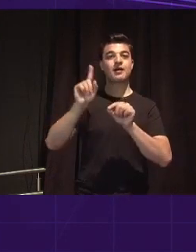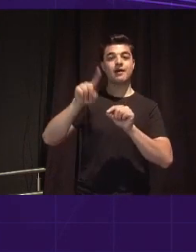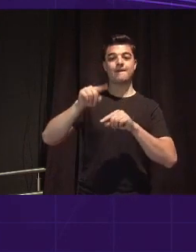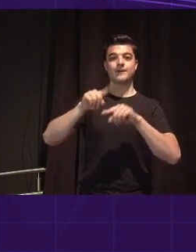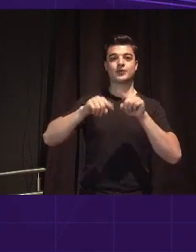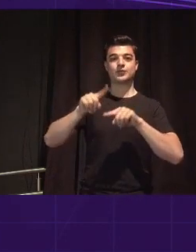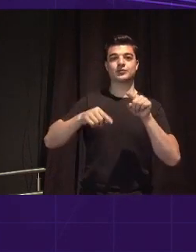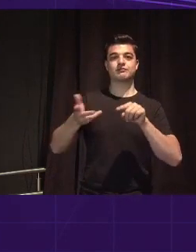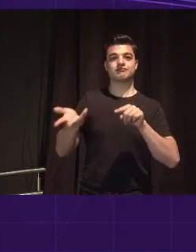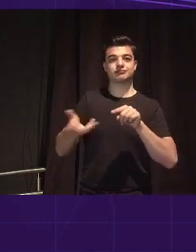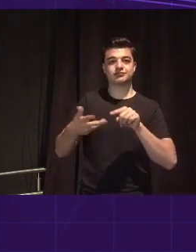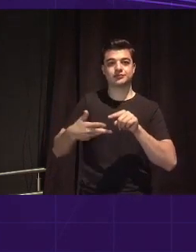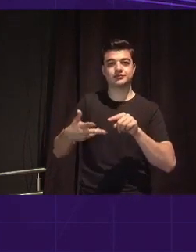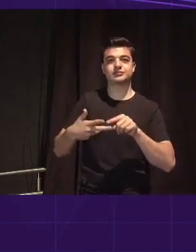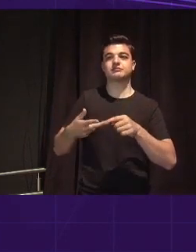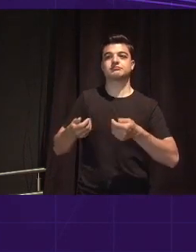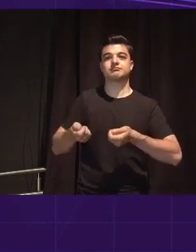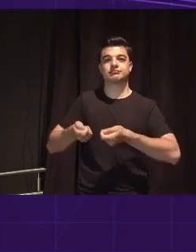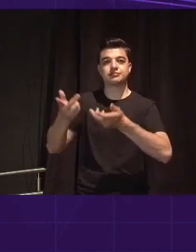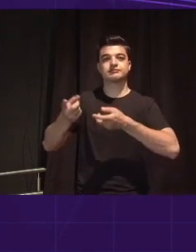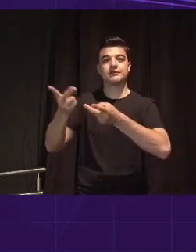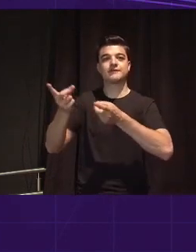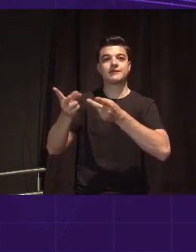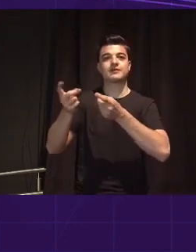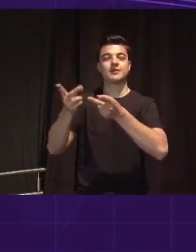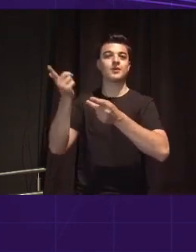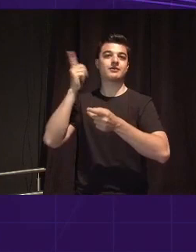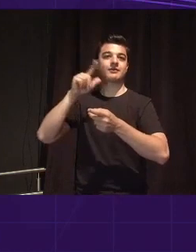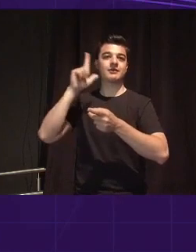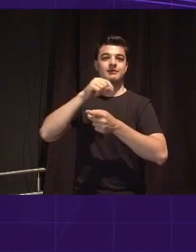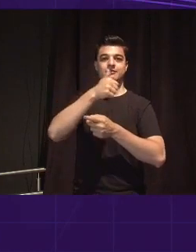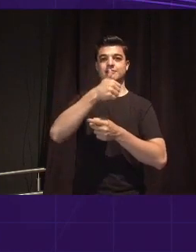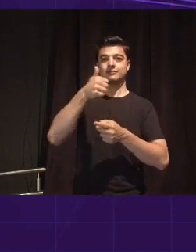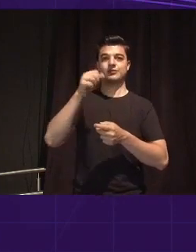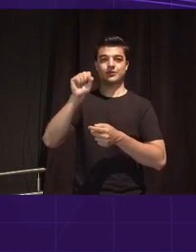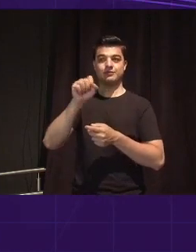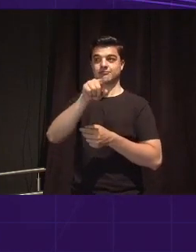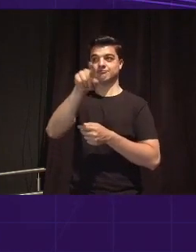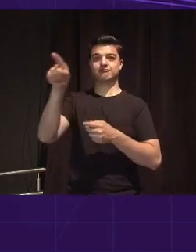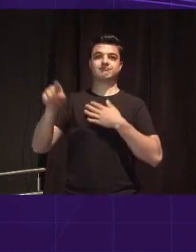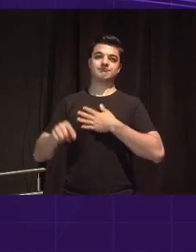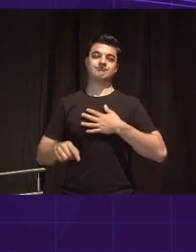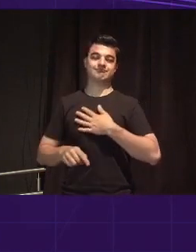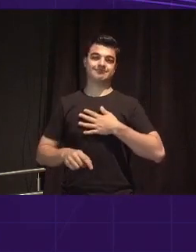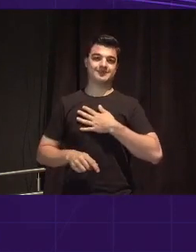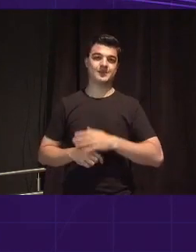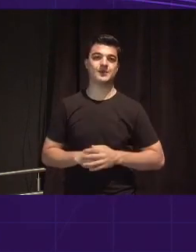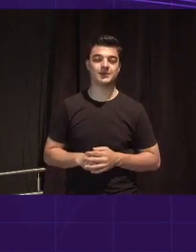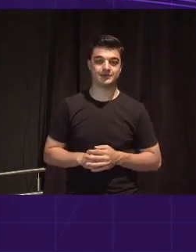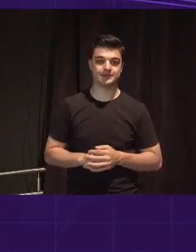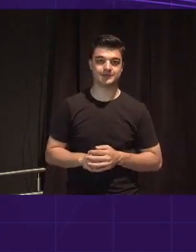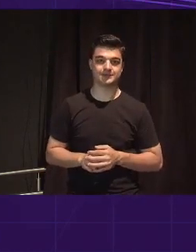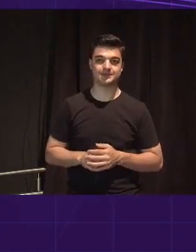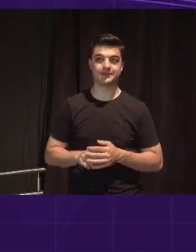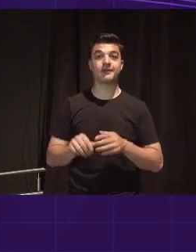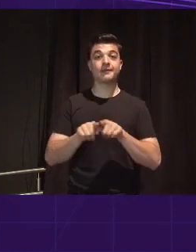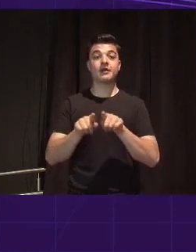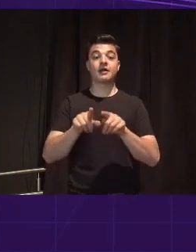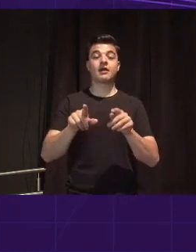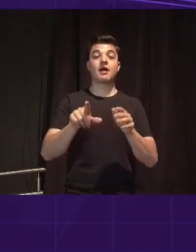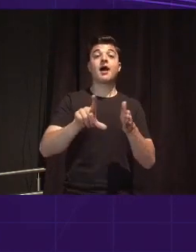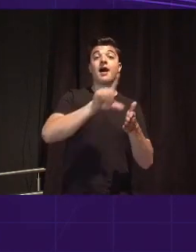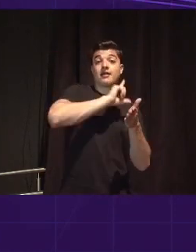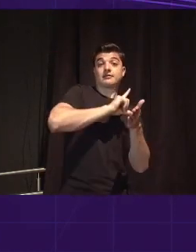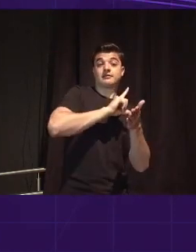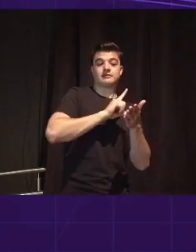produção com rollout cliente, né? A gente adotou lá um conceito que a gente chamou de liberação prevista, e aí a